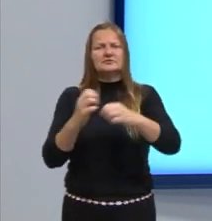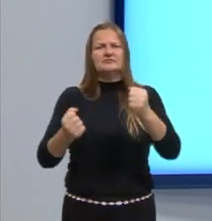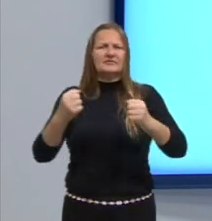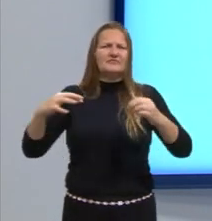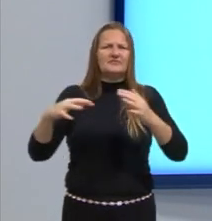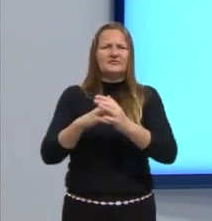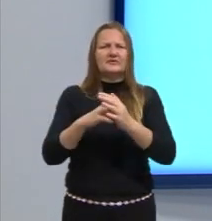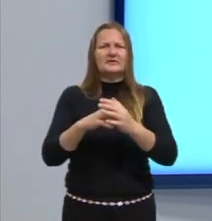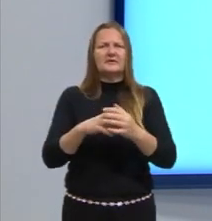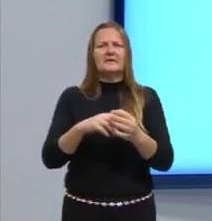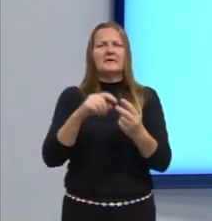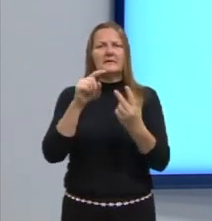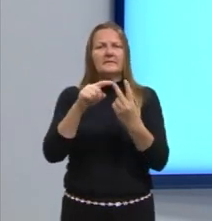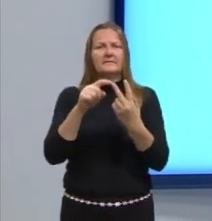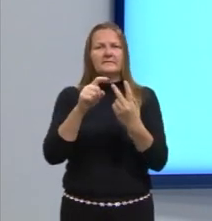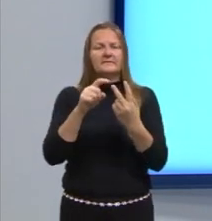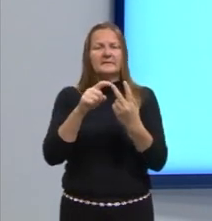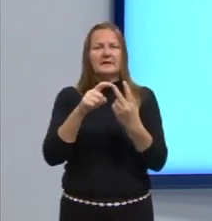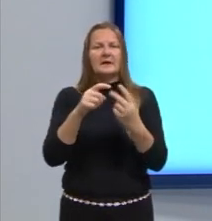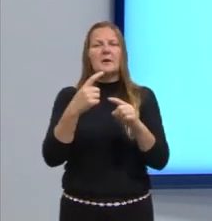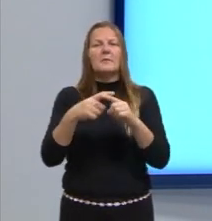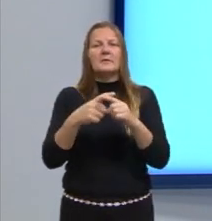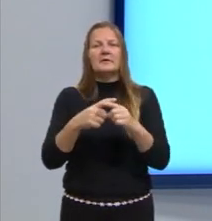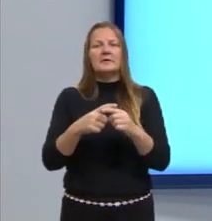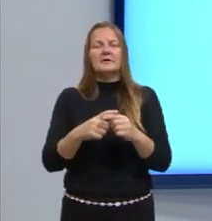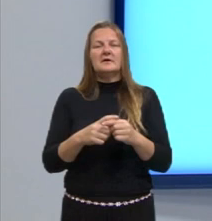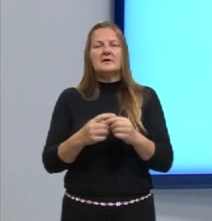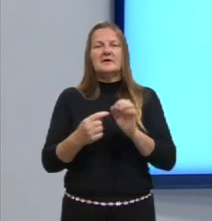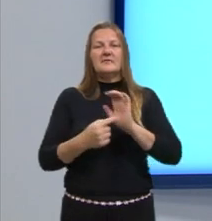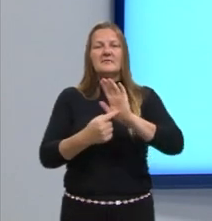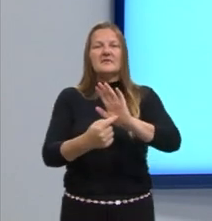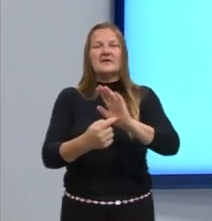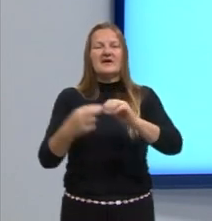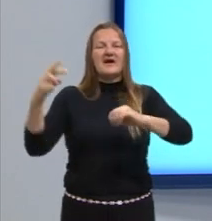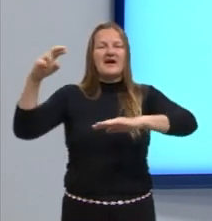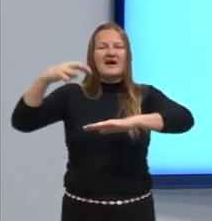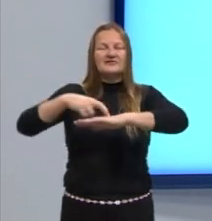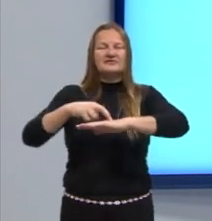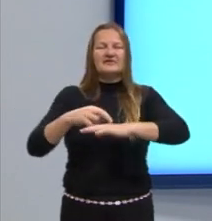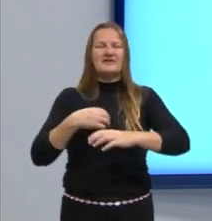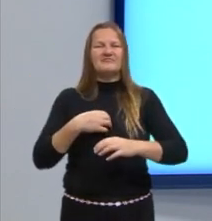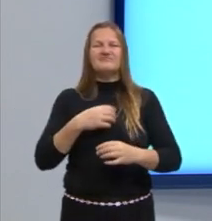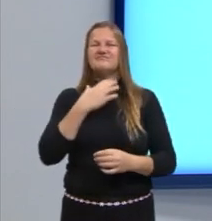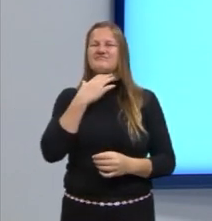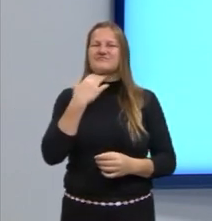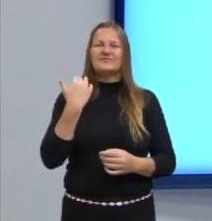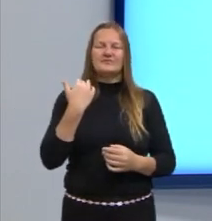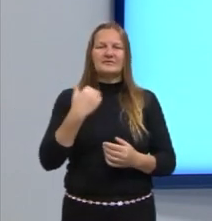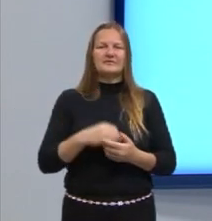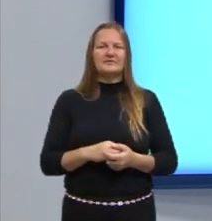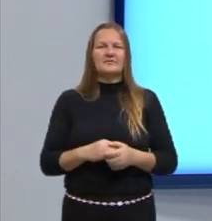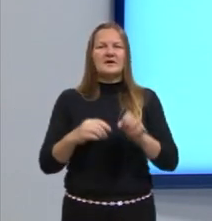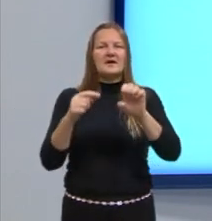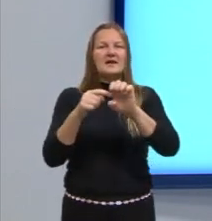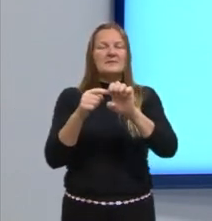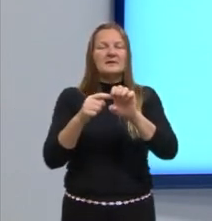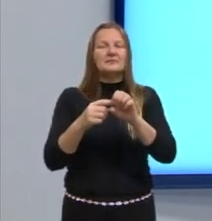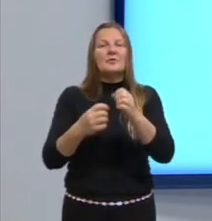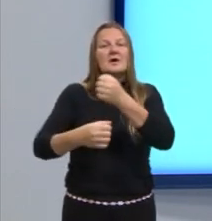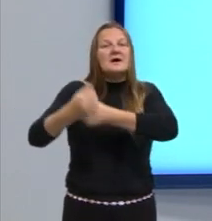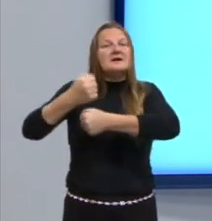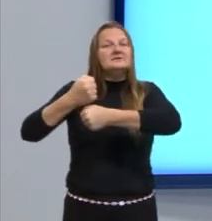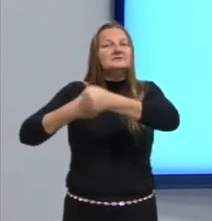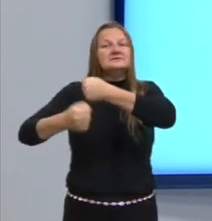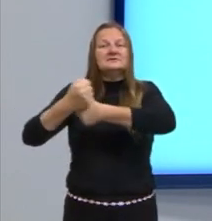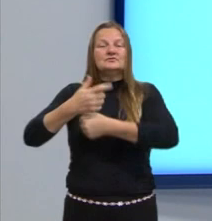mas ela morreu em decorrência da exposição a radioatividade né Por trabalhar com esses elementos numa época que não